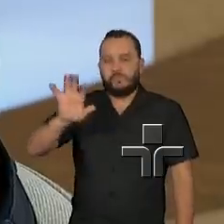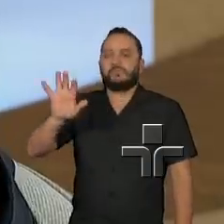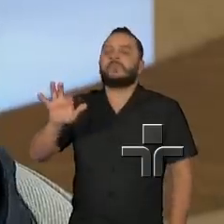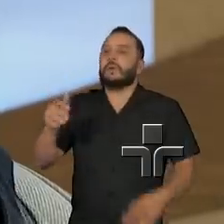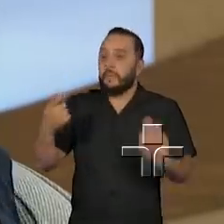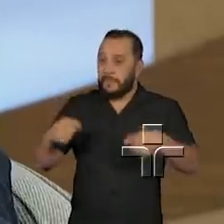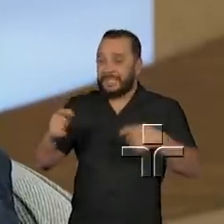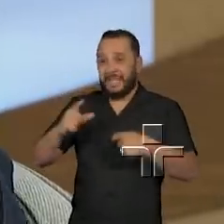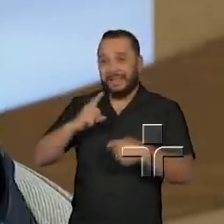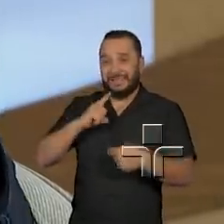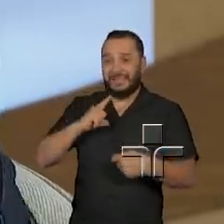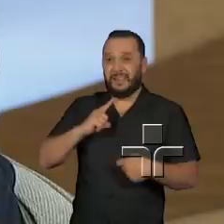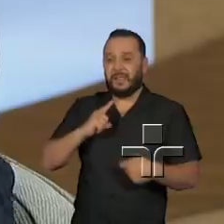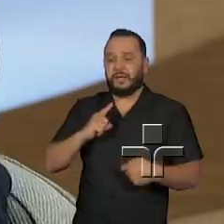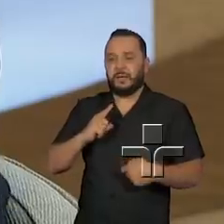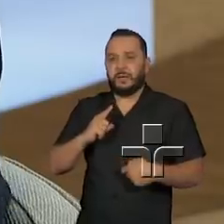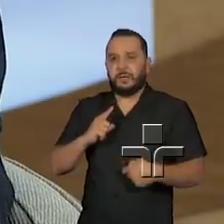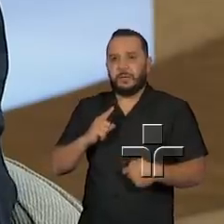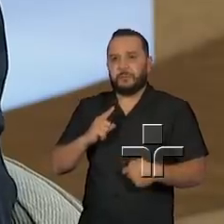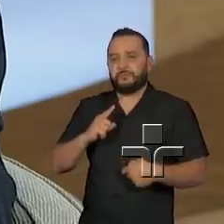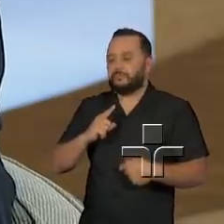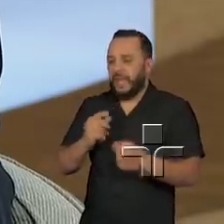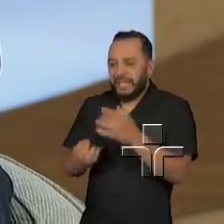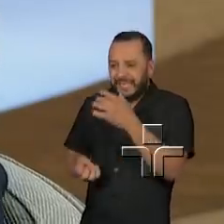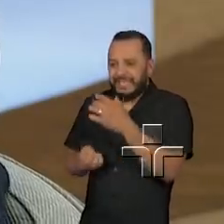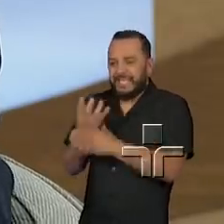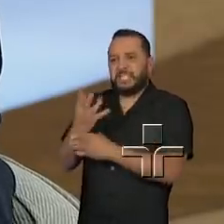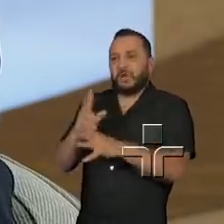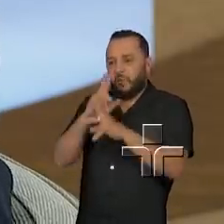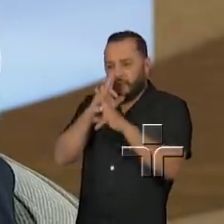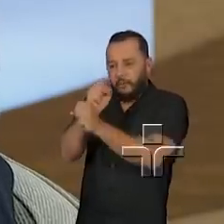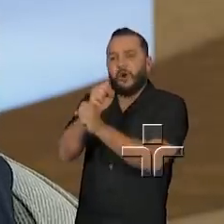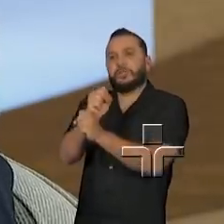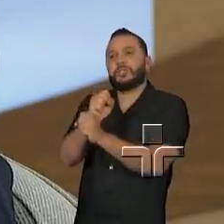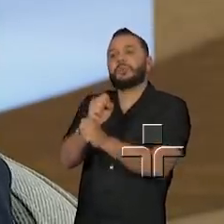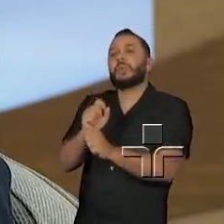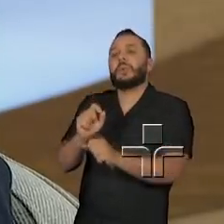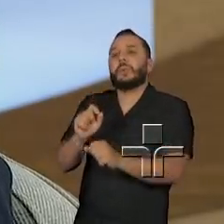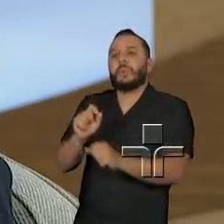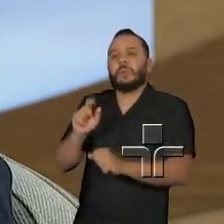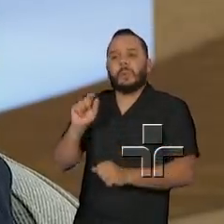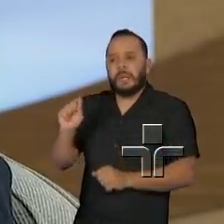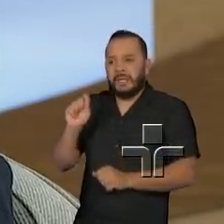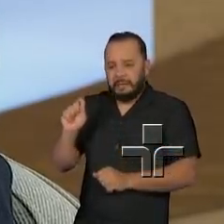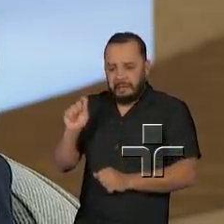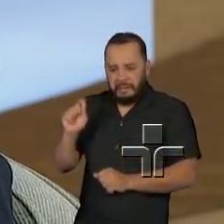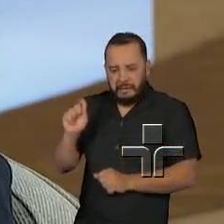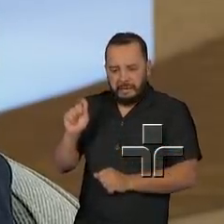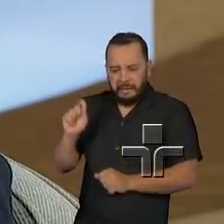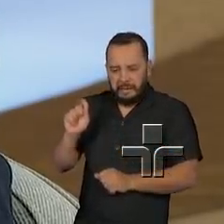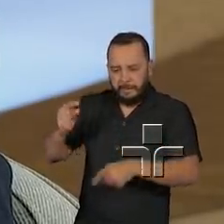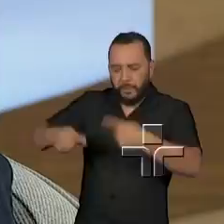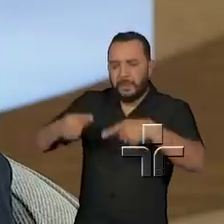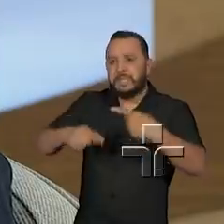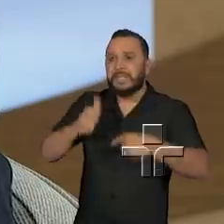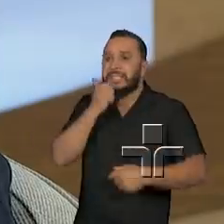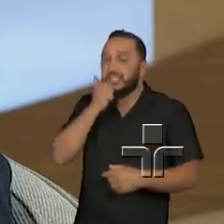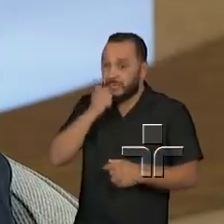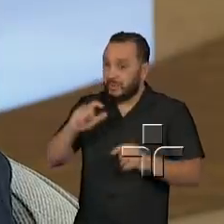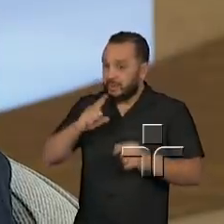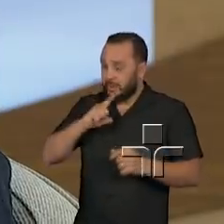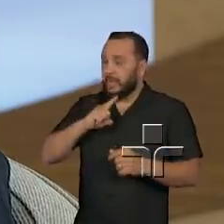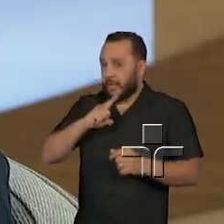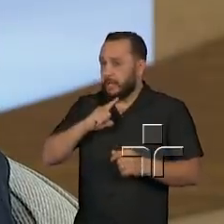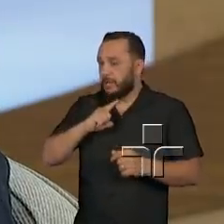a formatação sólida do que é a nossa política científica. Nós temos um marco legal para a ciência e tecnologia que não foi